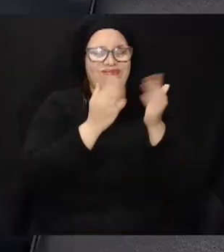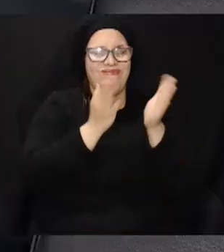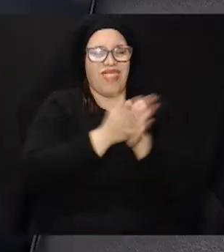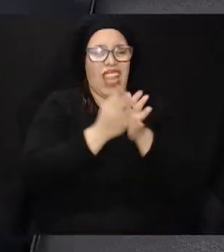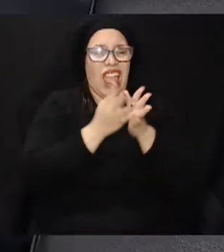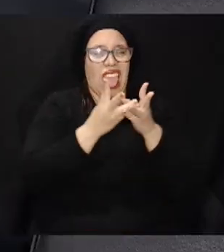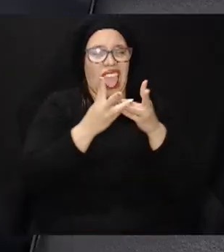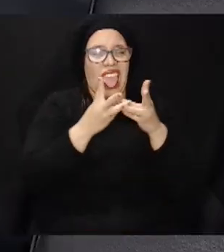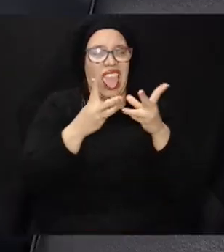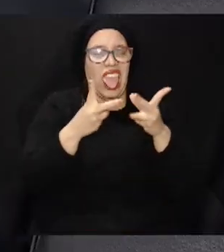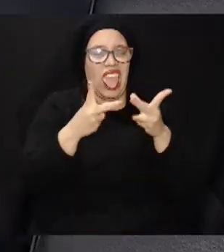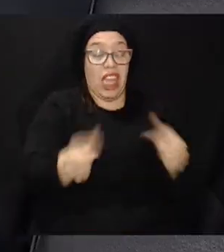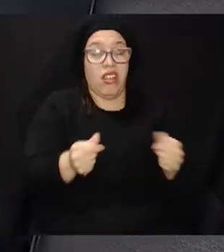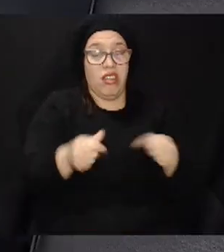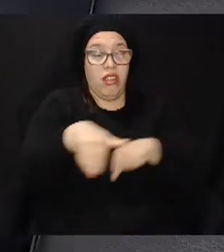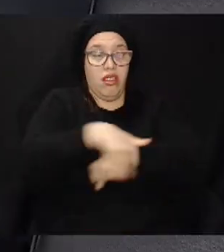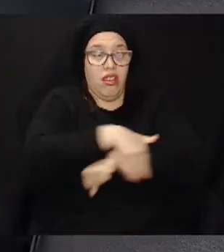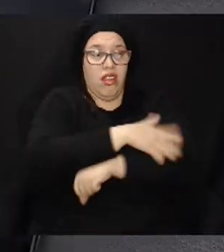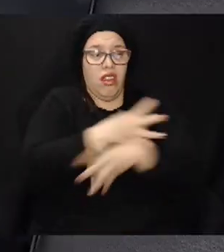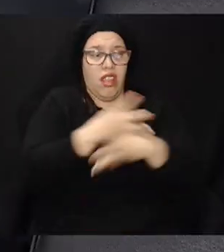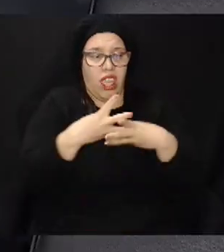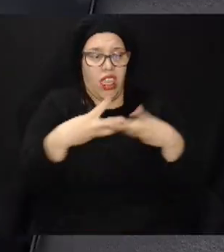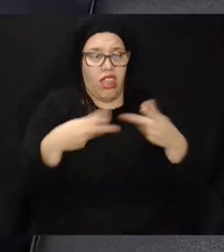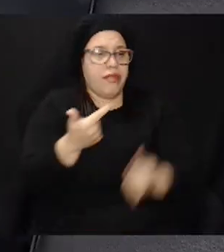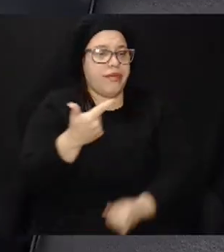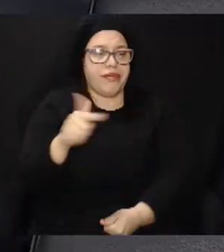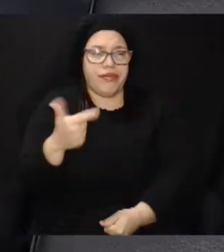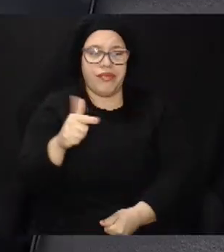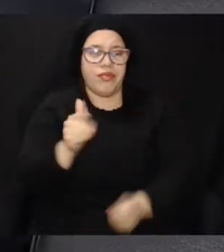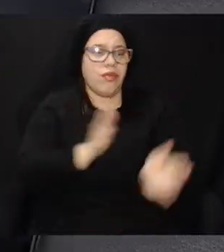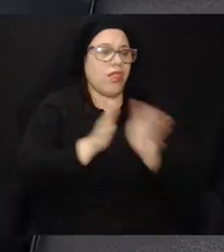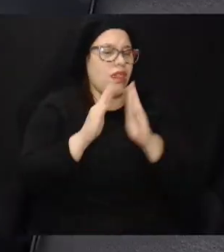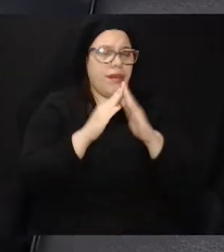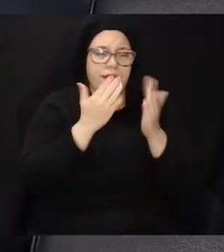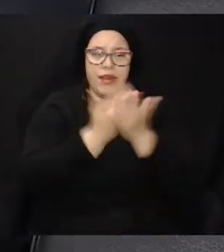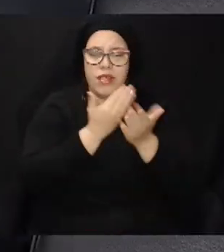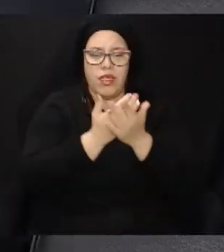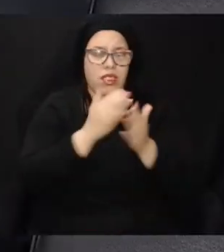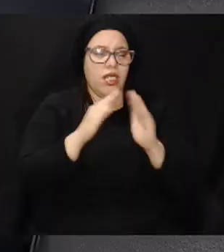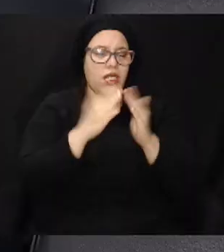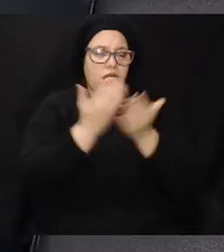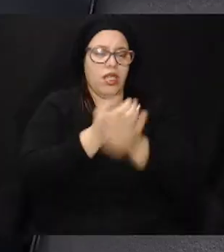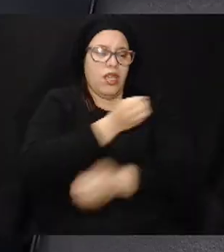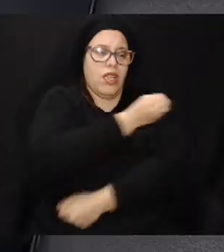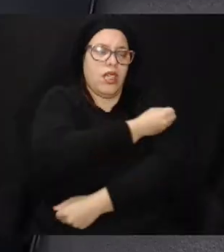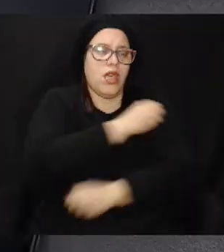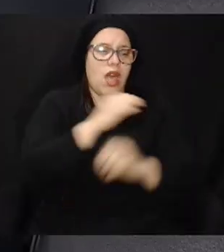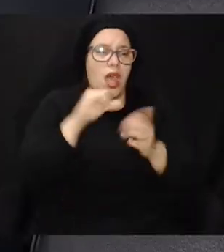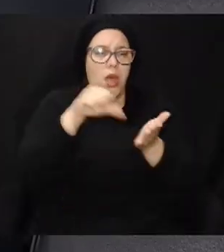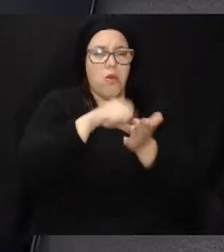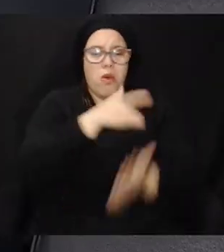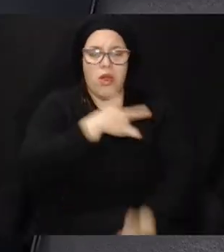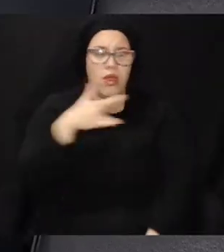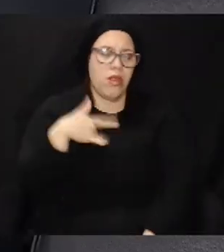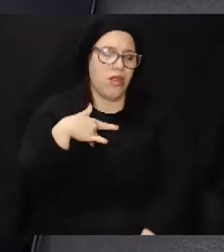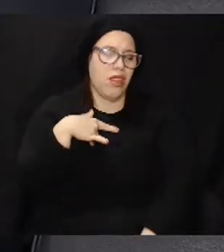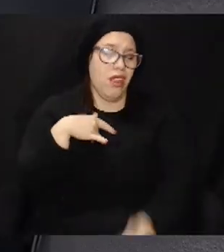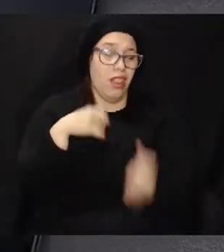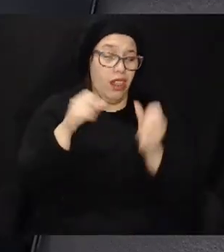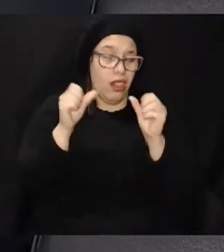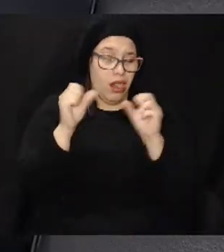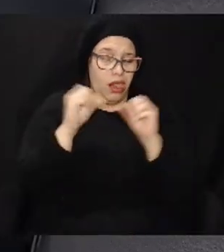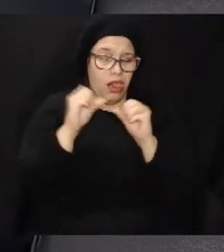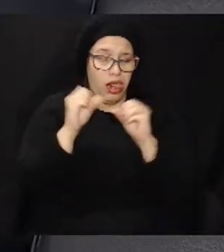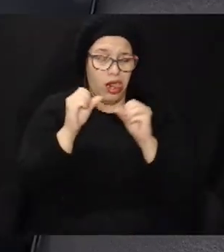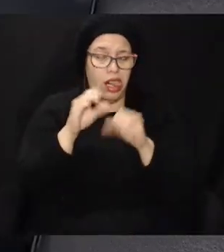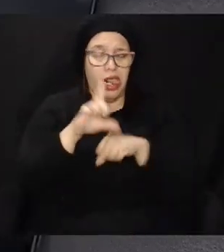totalmente degradadas, são pessoas que não têm acesso a escolas, a creche, a posto de saúde, é extremamente atrasado